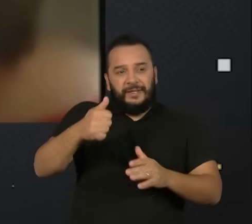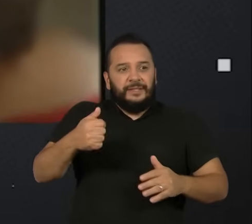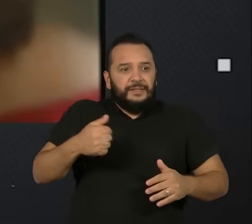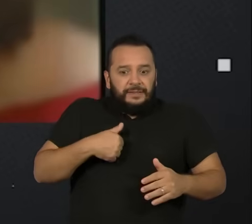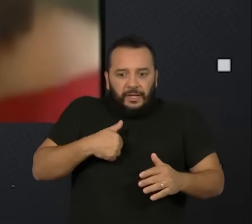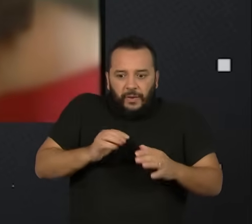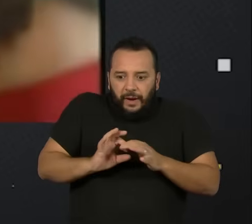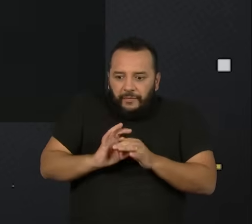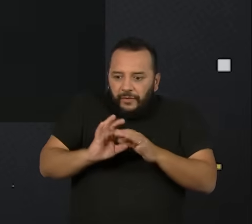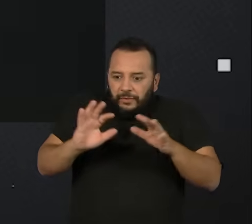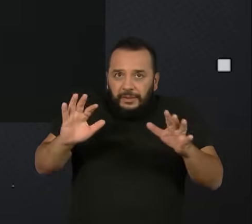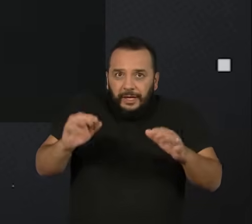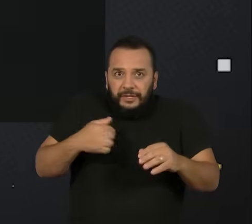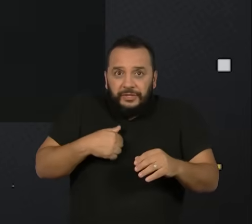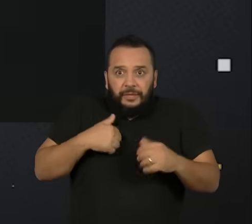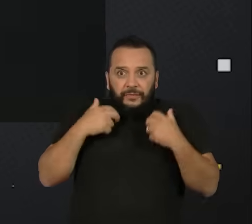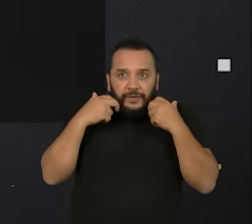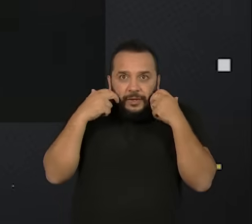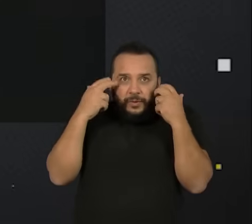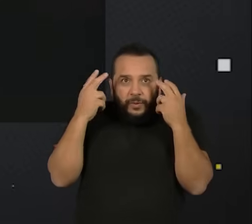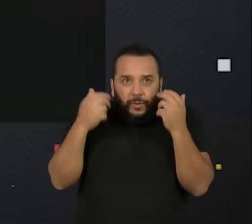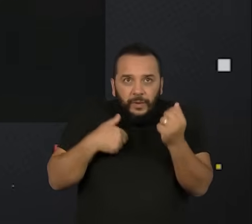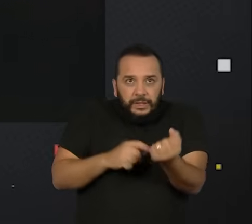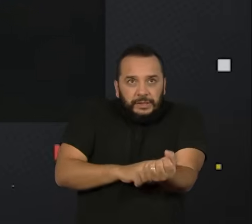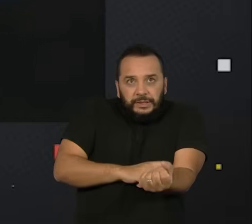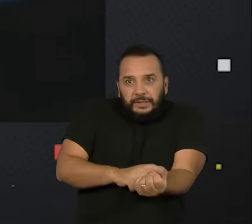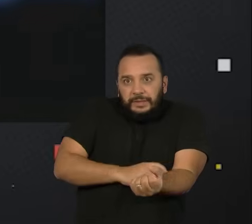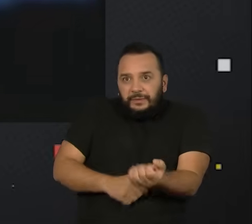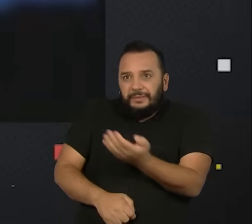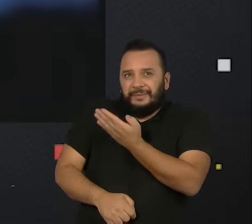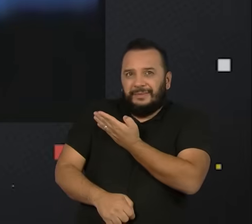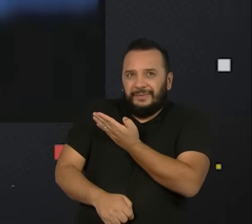comigo nessa cena. Eu estava um pouquinho tenso, um pouco nervoso, claro,